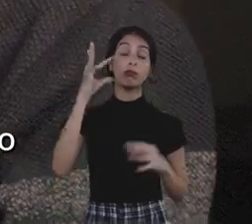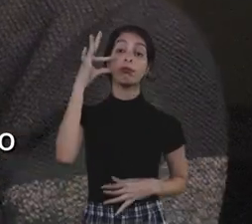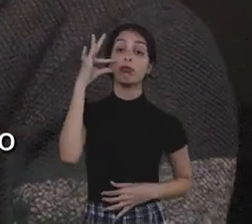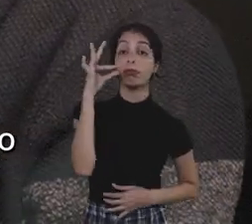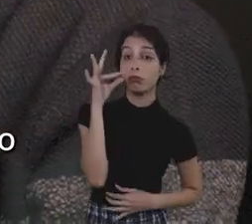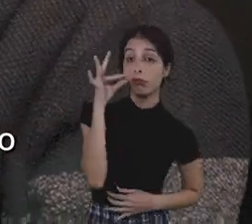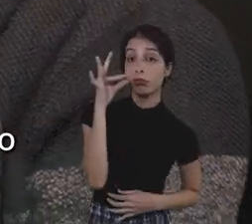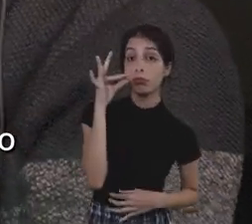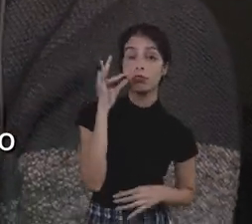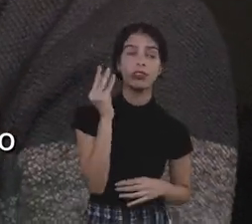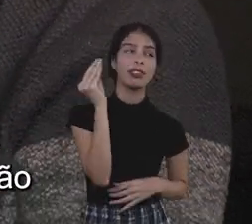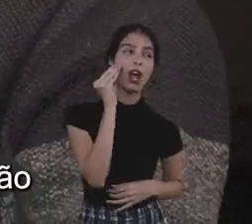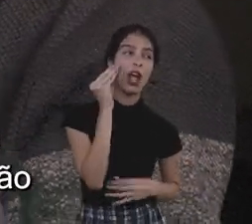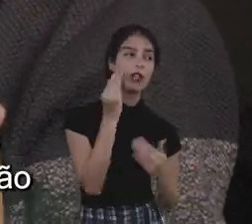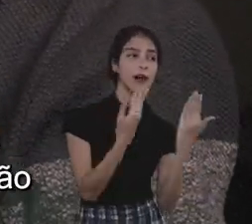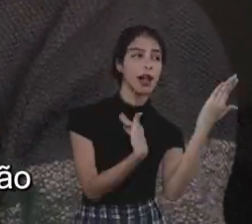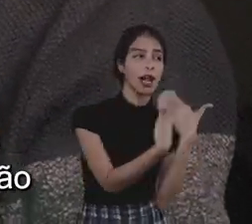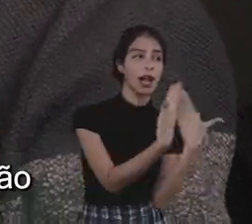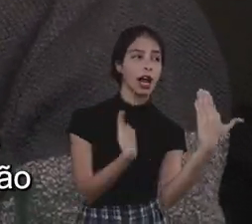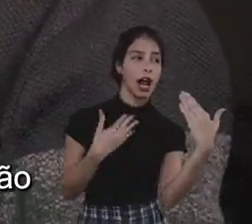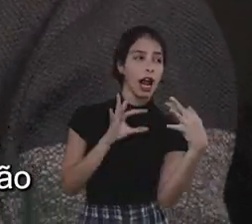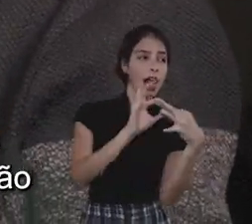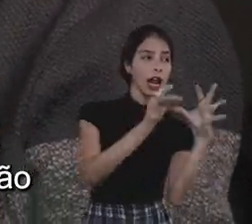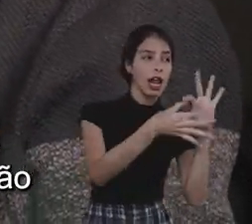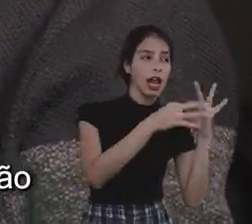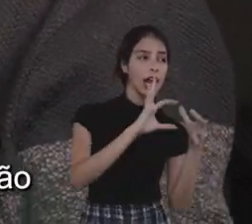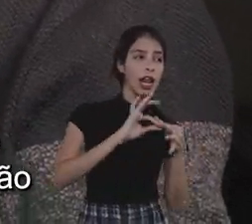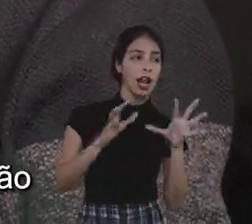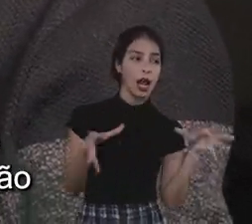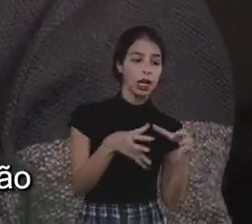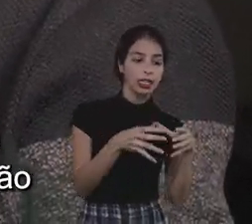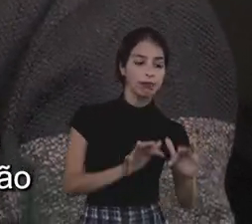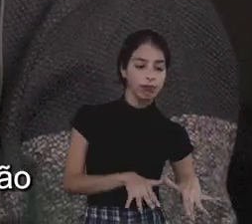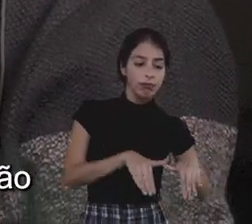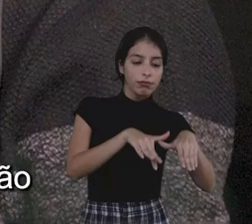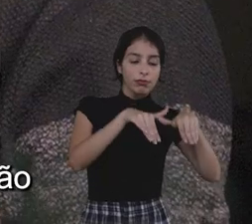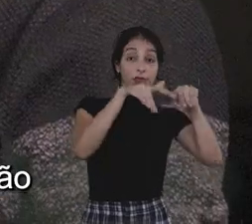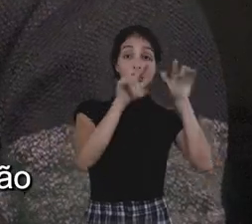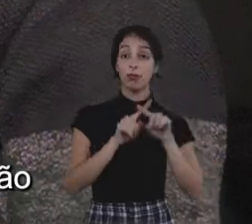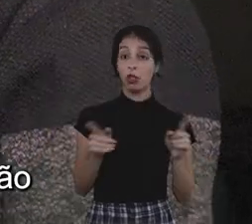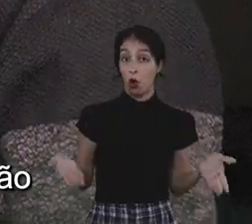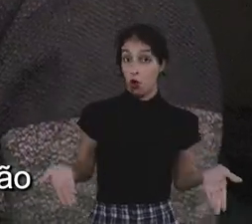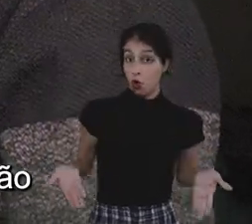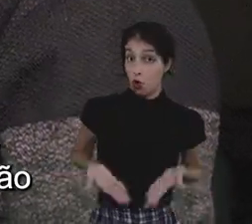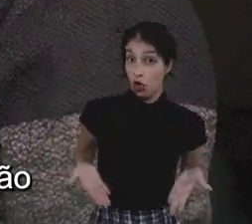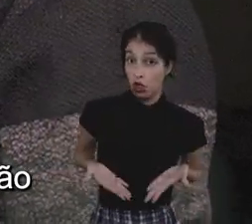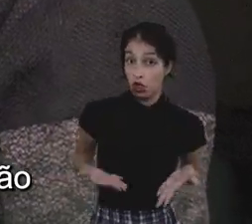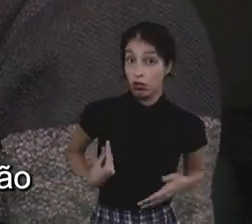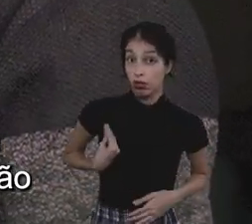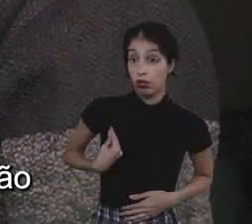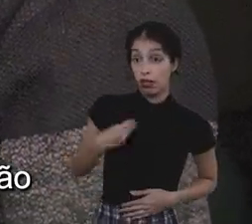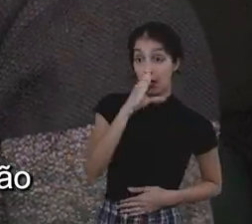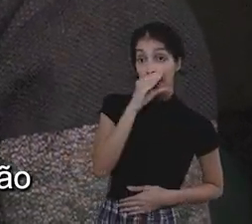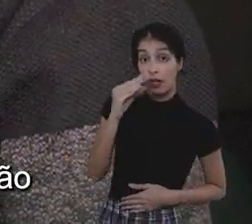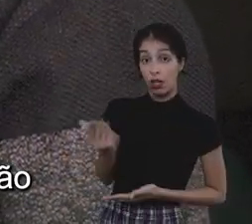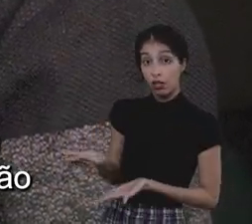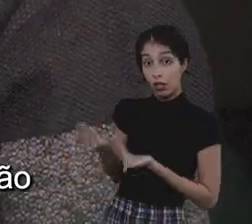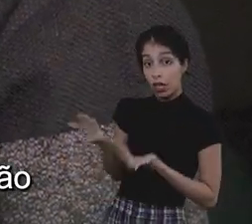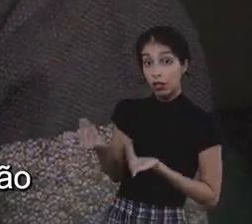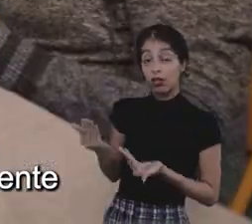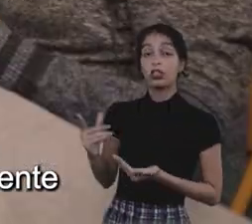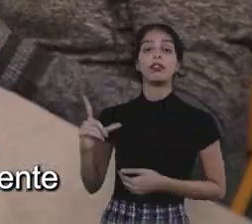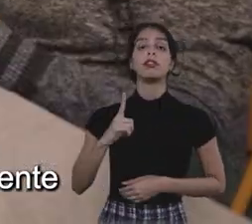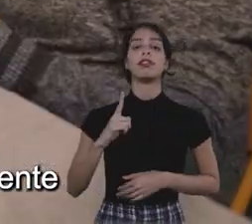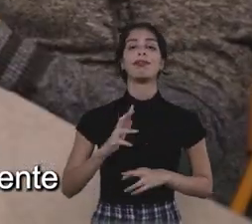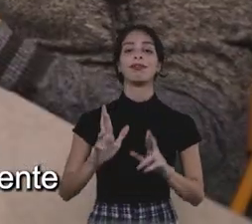testava com o outro a gente cresceu muito de forma coletiva então esses adolescentes eles têm um déficit hoje de